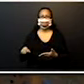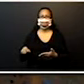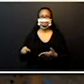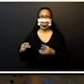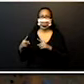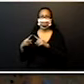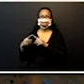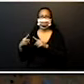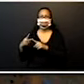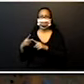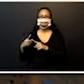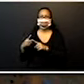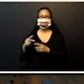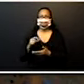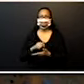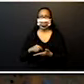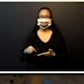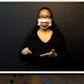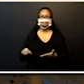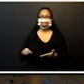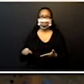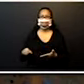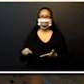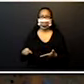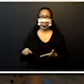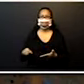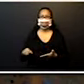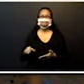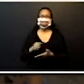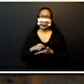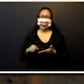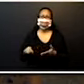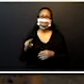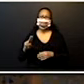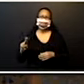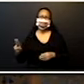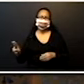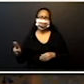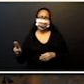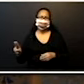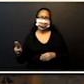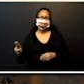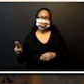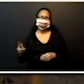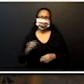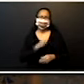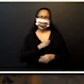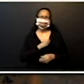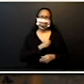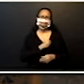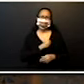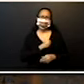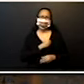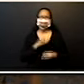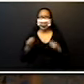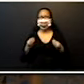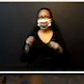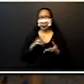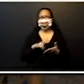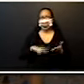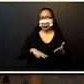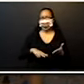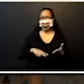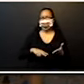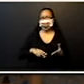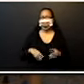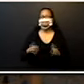escrever o nome do número? Não. Isso daí é o como se lê, como se escreve, né?